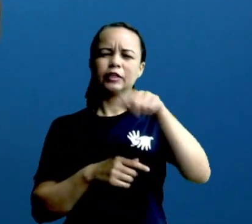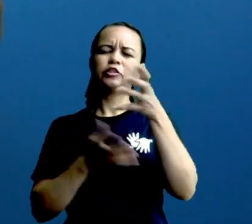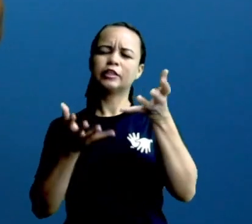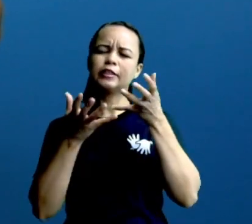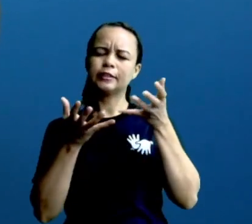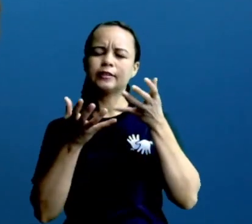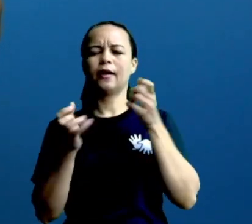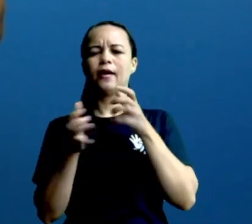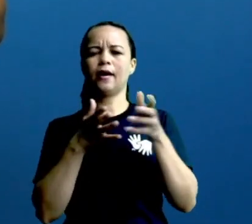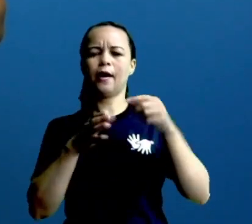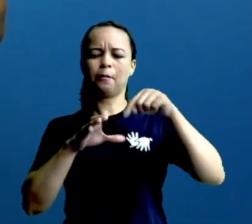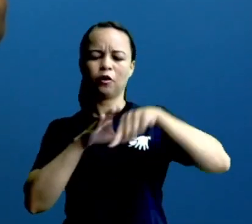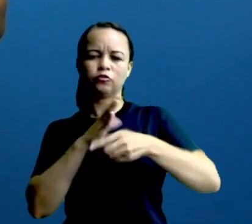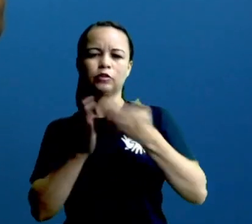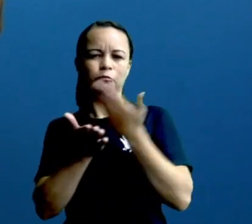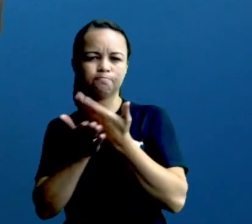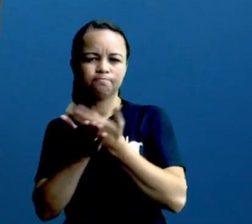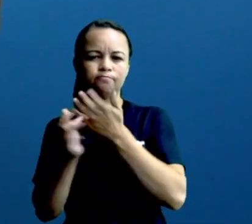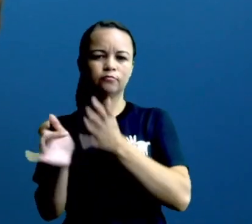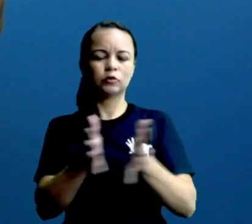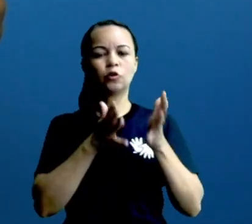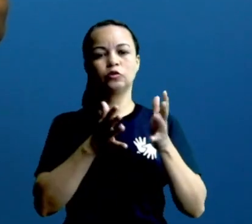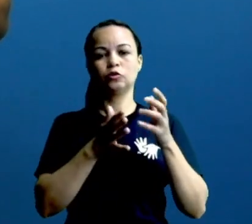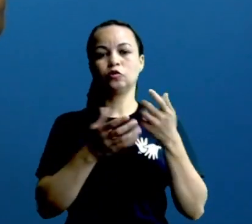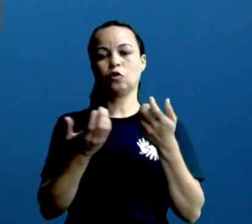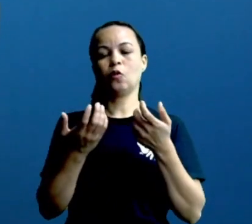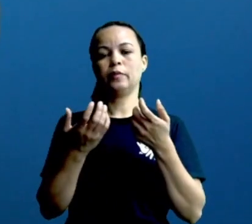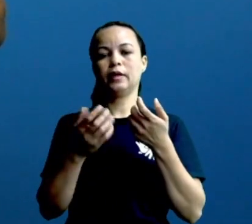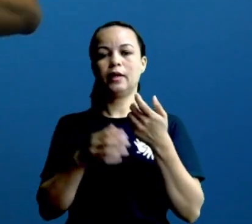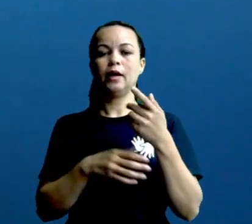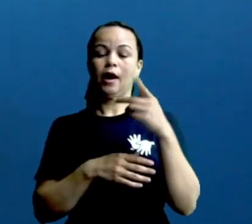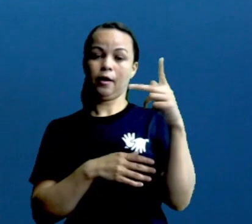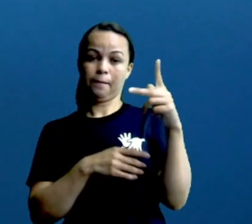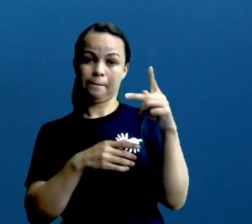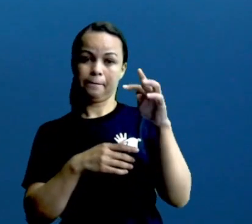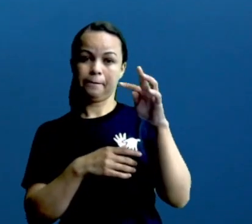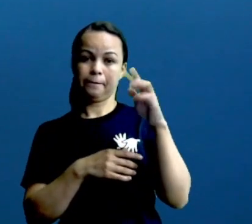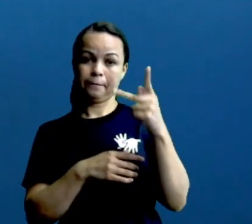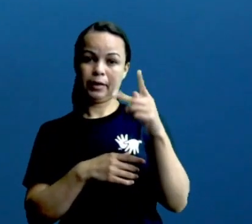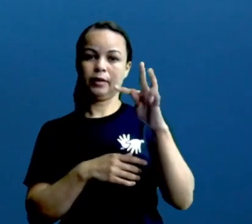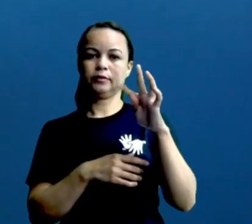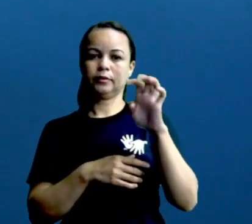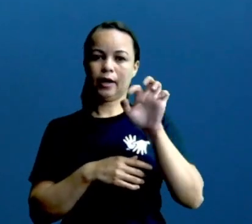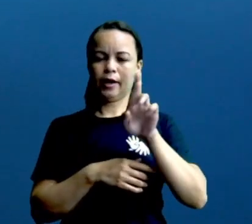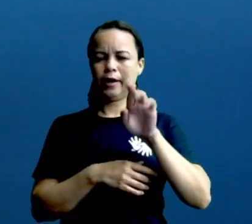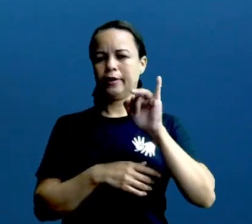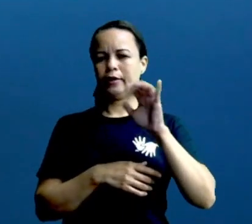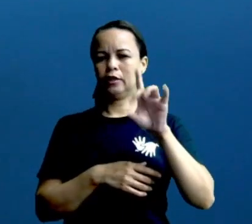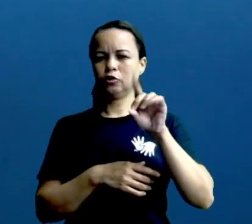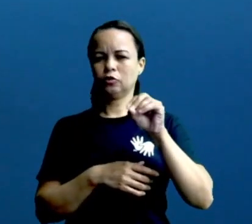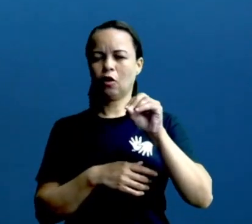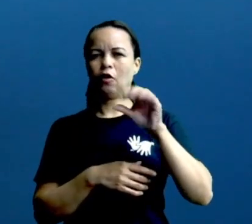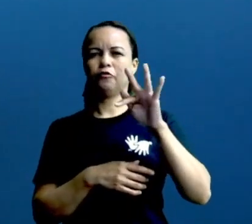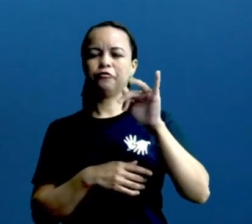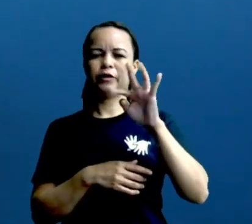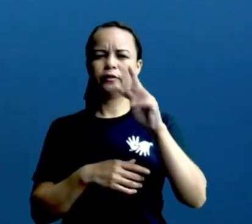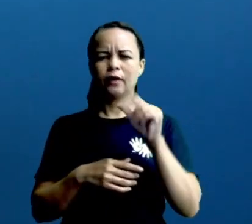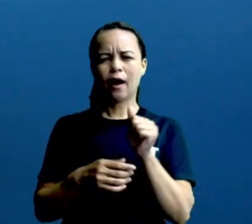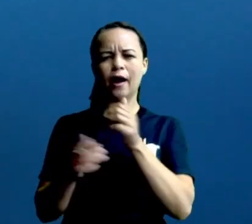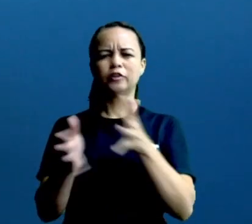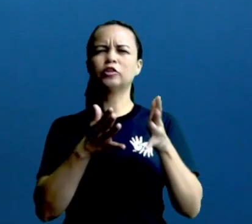exemplo, sobre as pteridófitas. Elas surgiram a partir de mais ou menos 300, mais ou menos